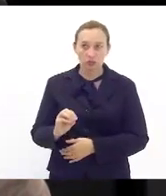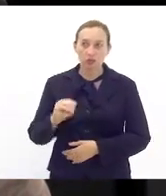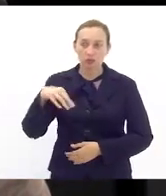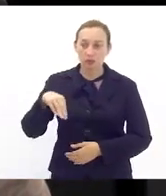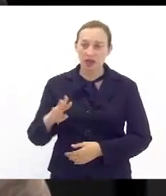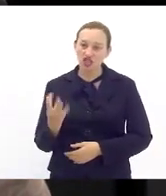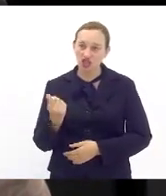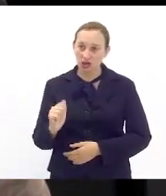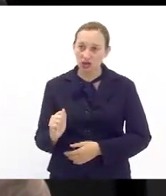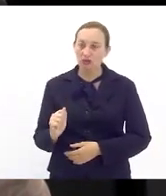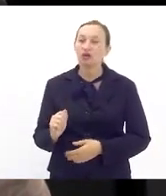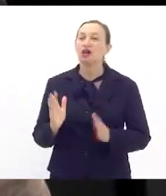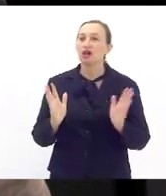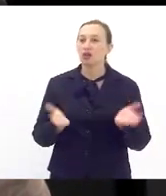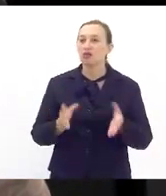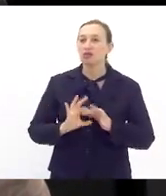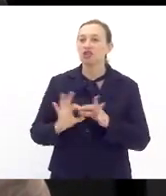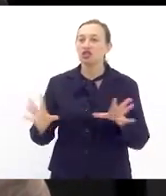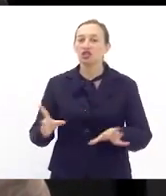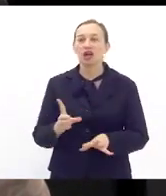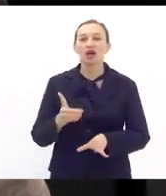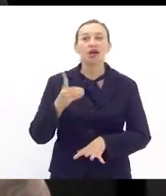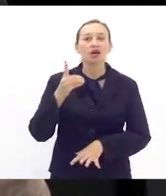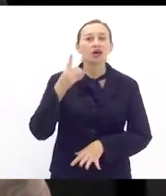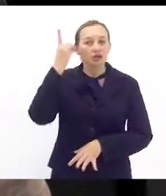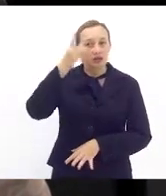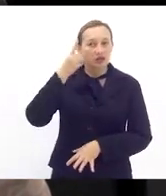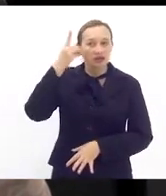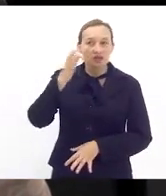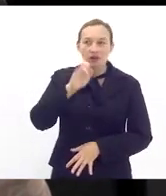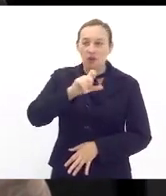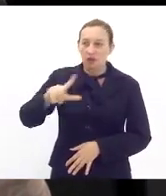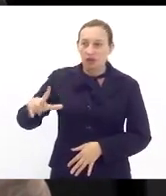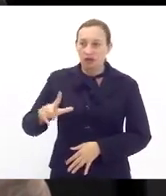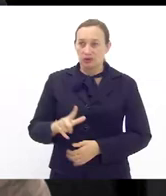vou franquear a palavra agora para o deputado Felipe pobel